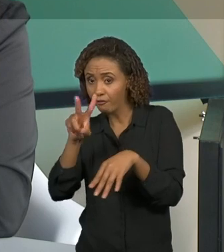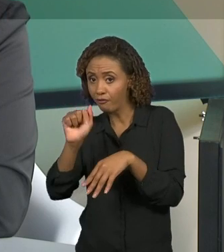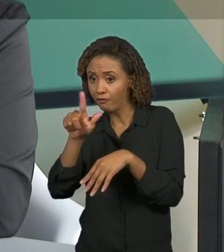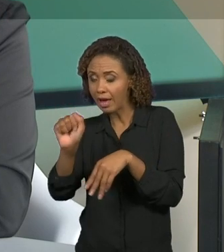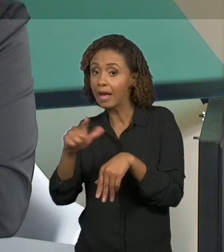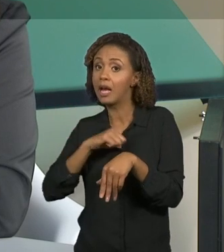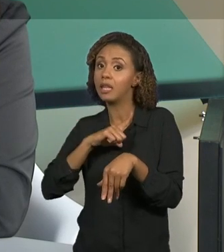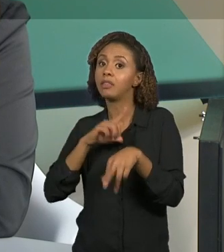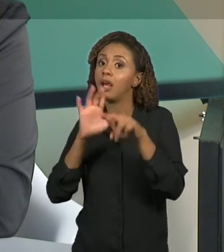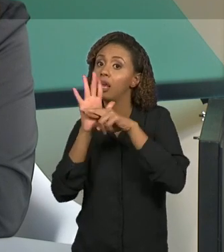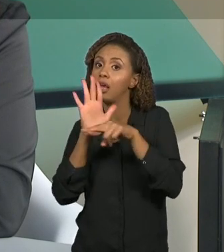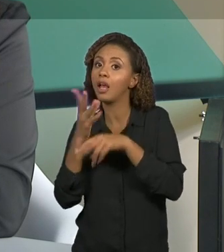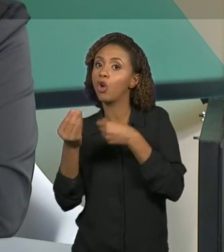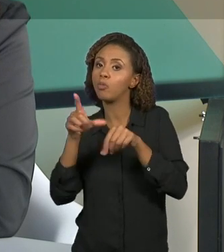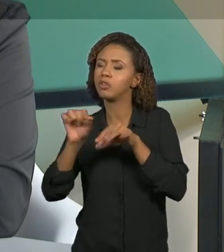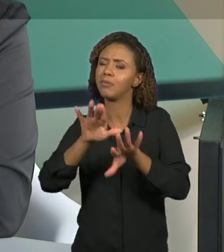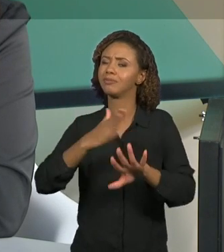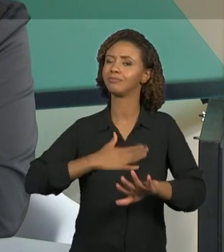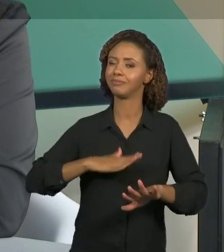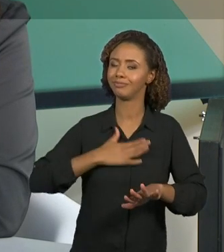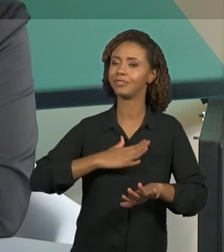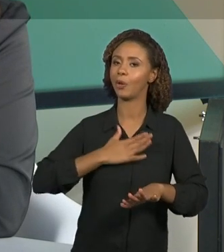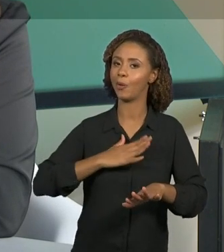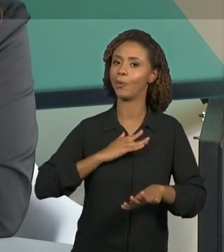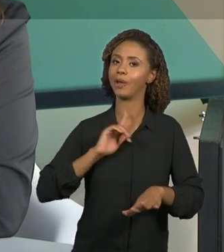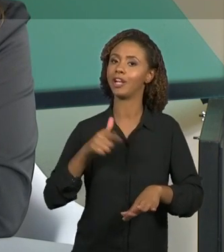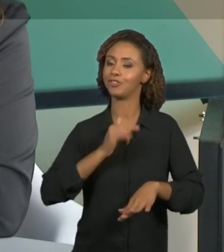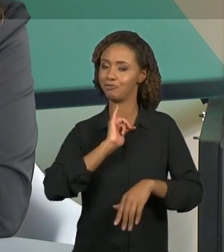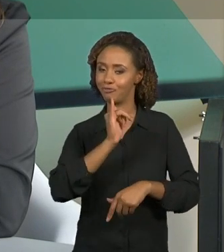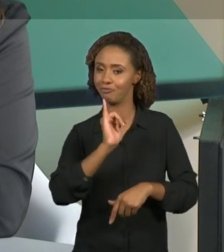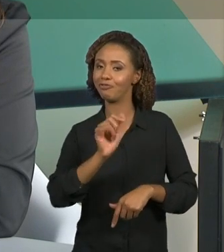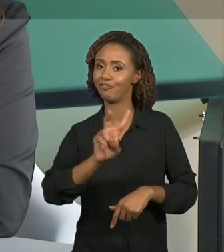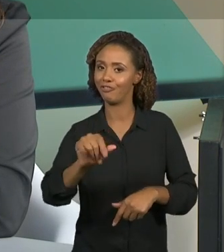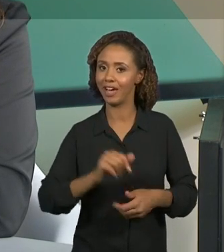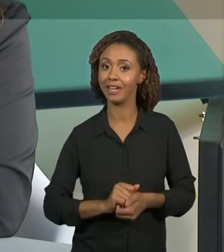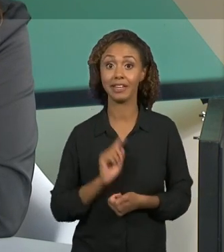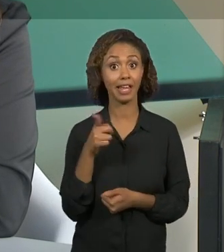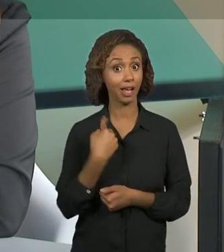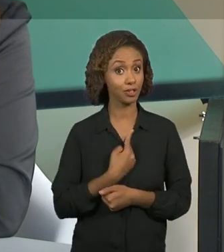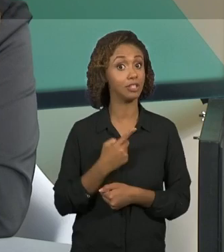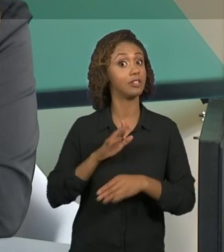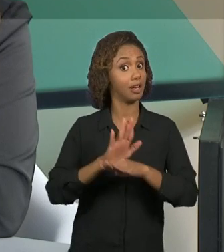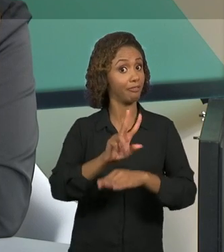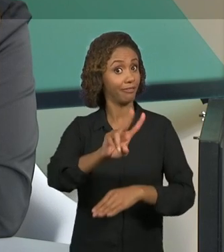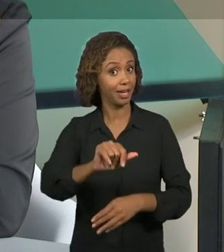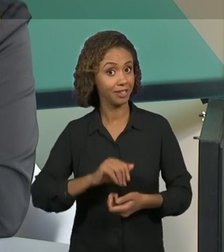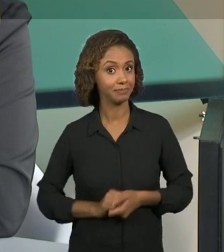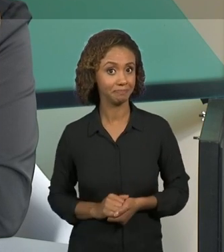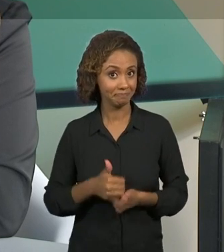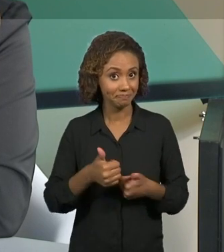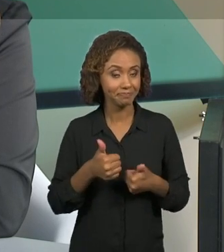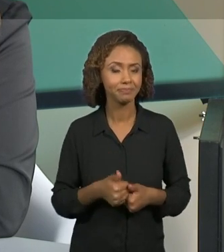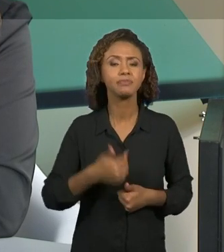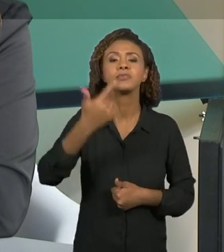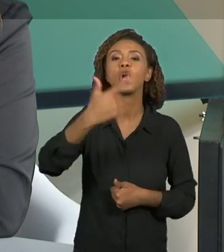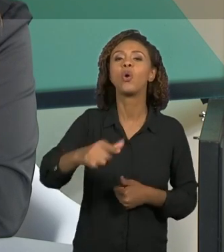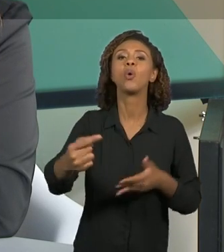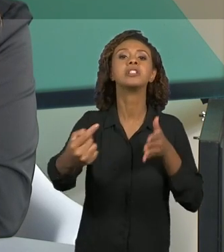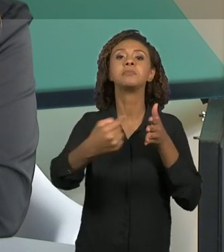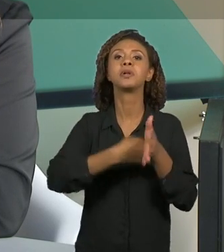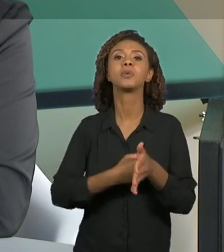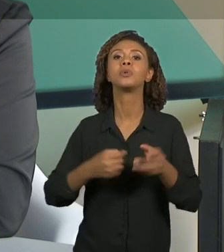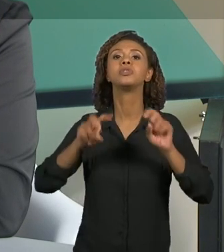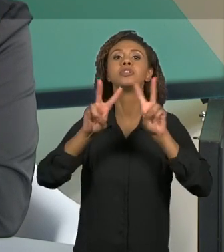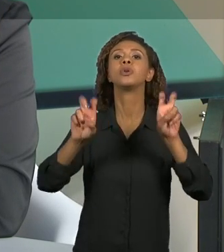mas fica tranquilo que você vai ficar sabendo de tudo isso e de novo a gente tá lá para te ajudar tá bom aí eu tenho mais uma pergunta aqui